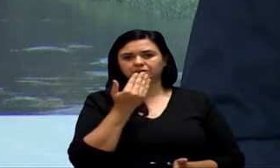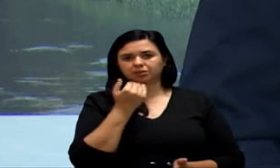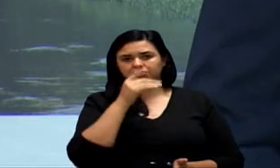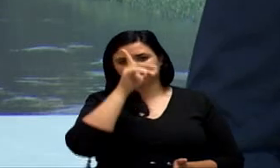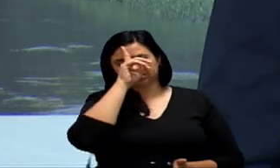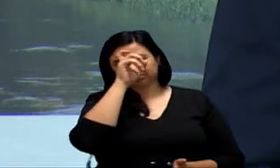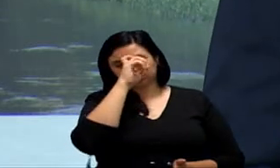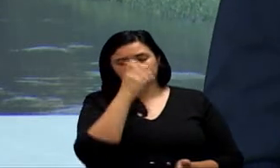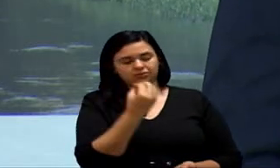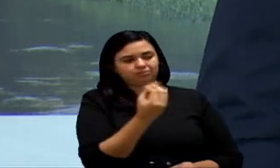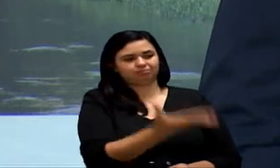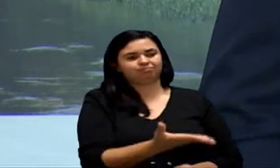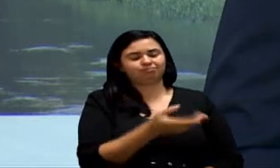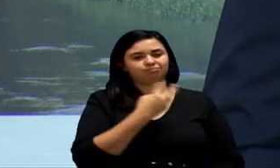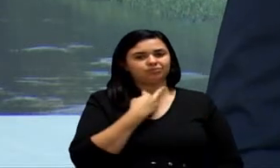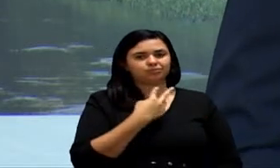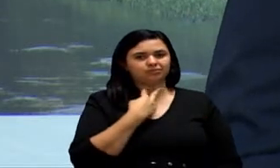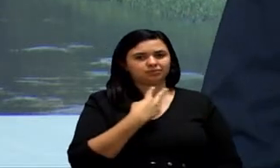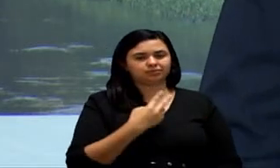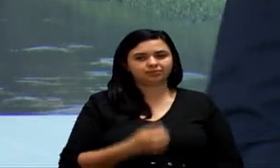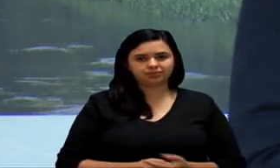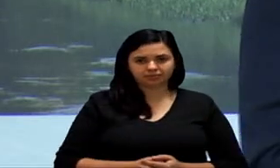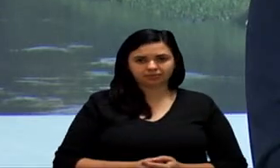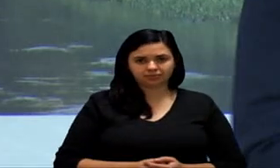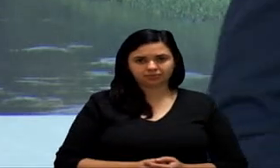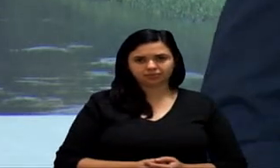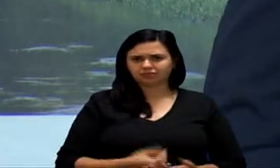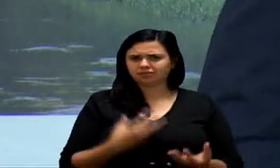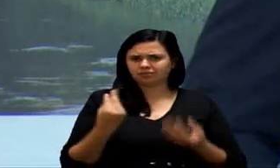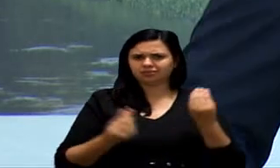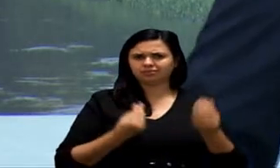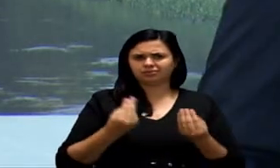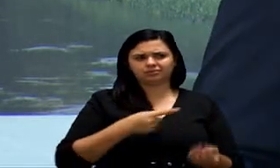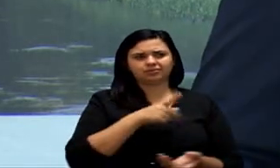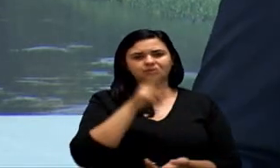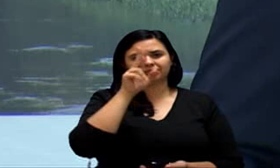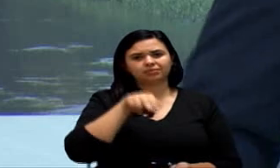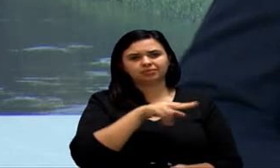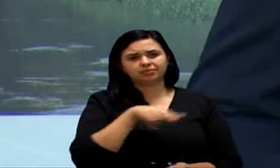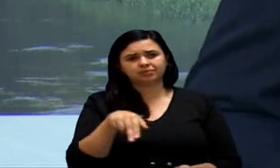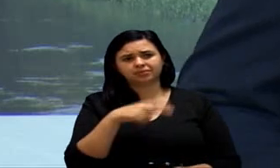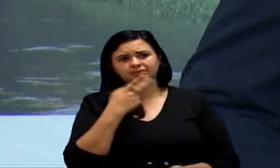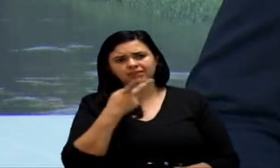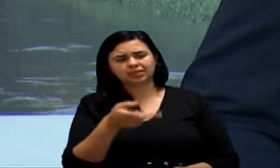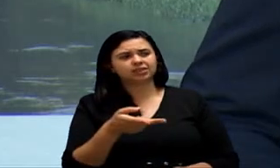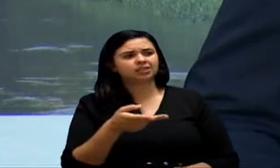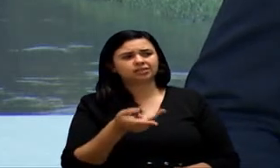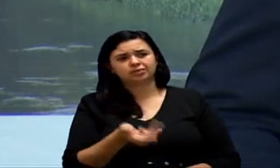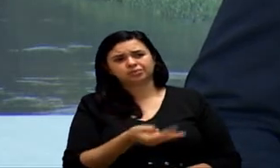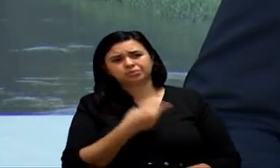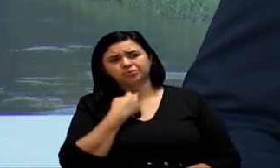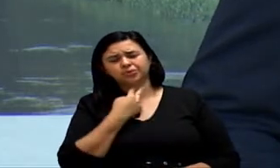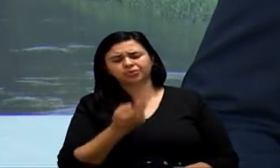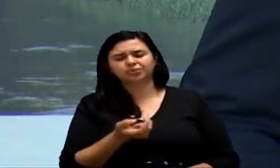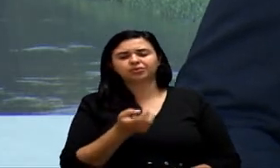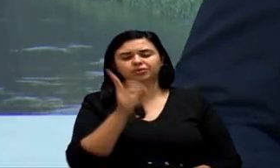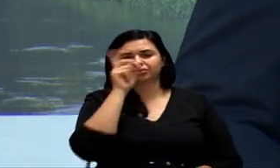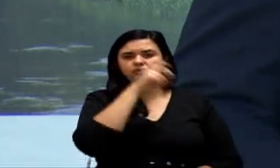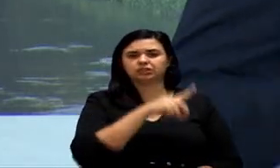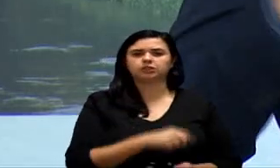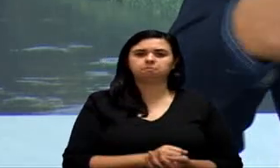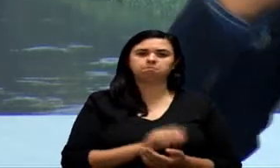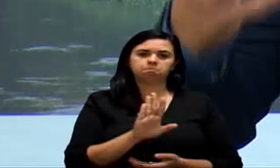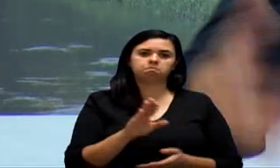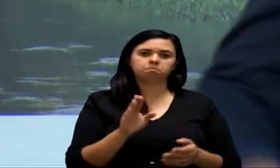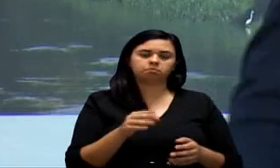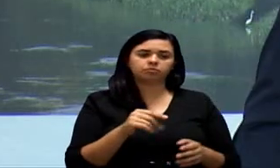coração gigantesco, um homem de Deus, não poder dar comida para quem está passando fome. Então, o Bom Prato vai ser próximo da Santa Casa.